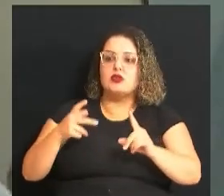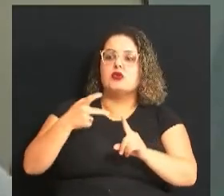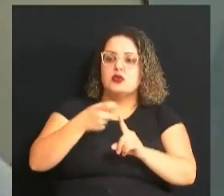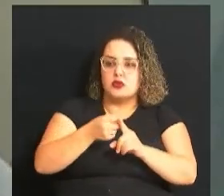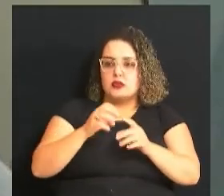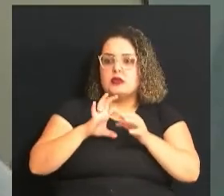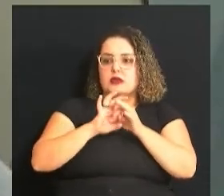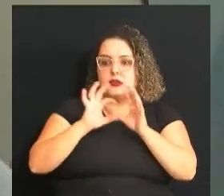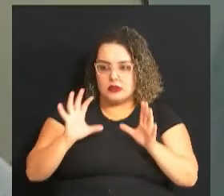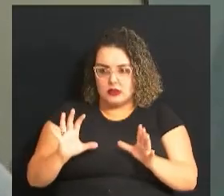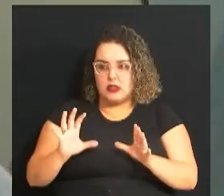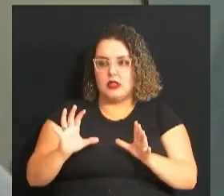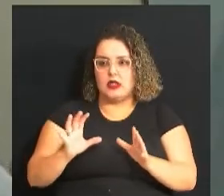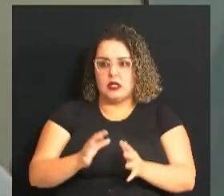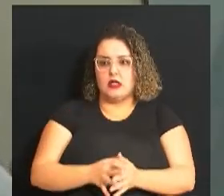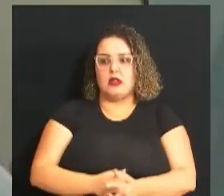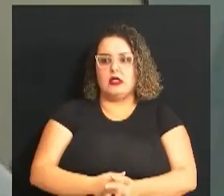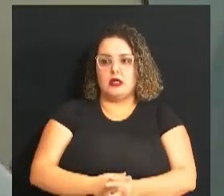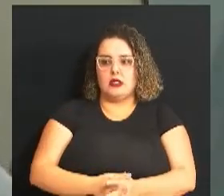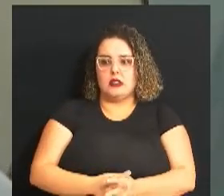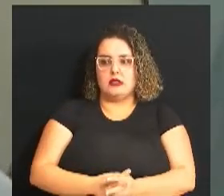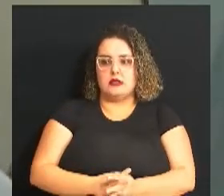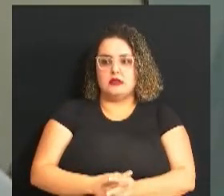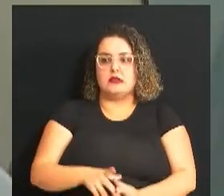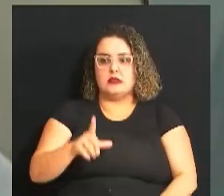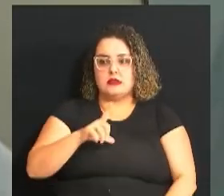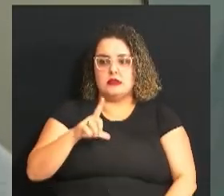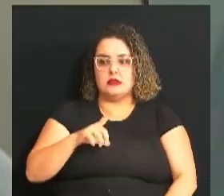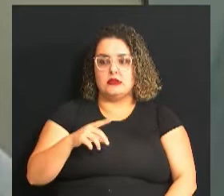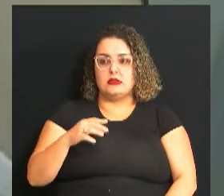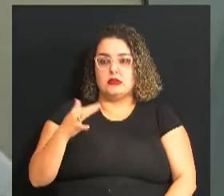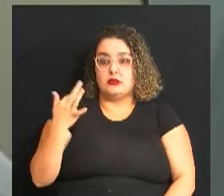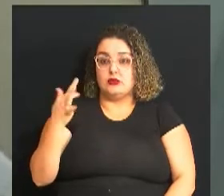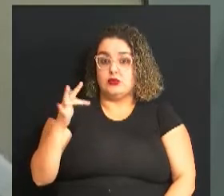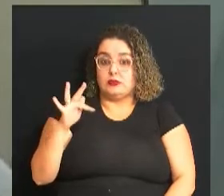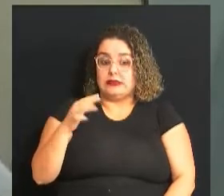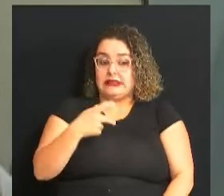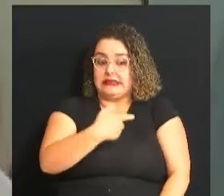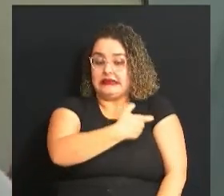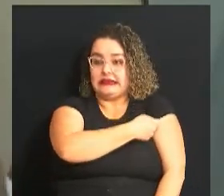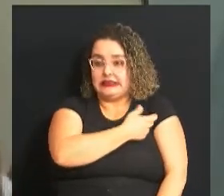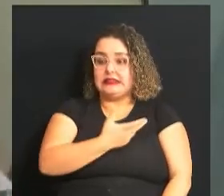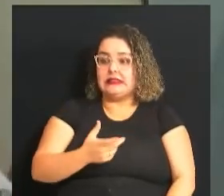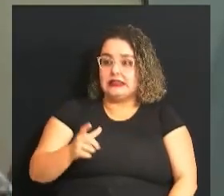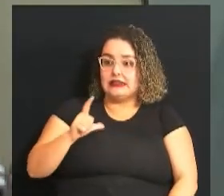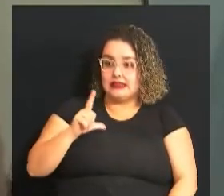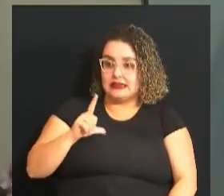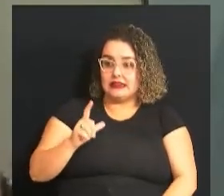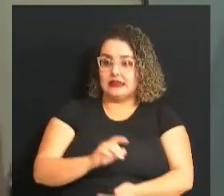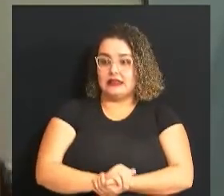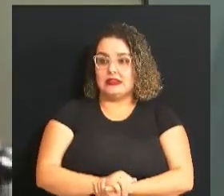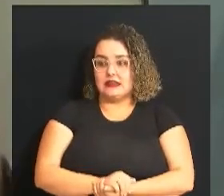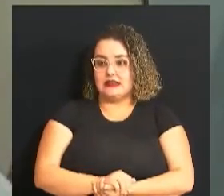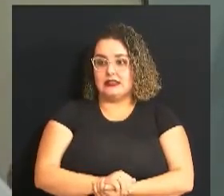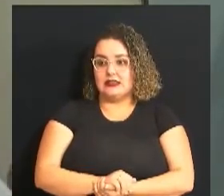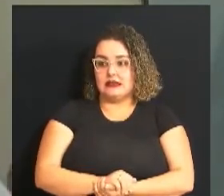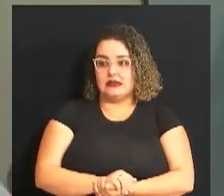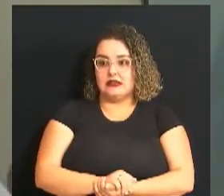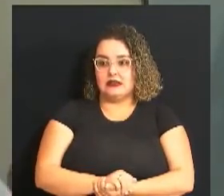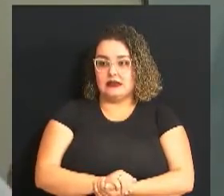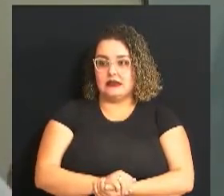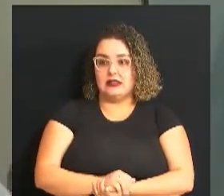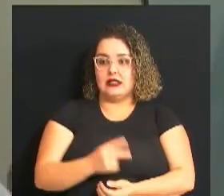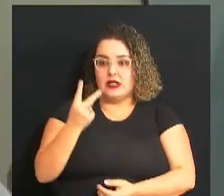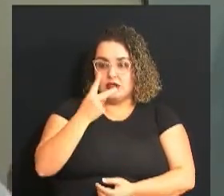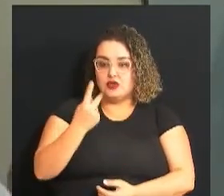disponível. Inclusive, existem aqueles que têm medo de agulha, existem vacinas que têm as duas numa só.